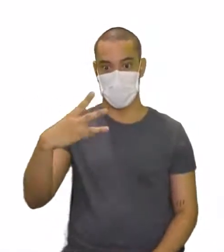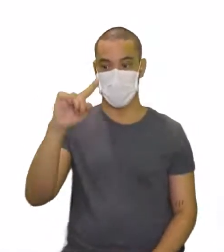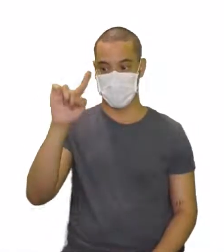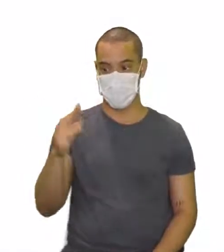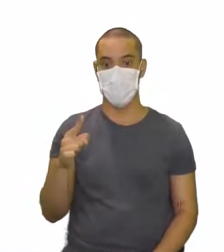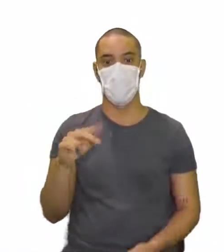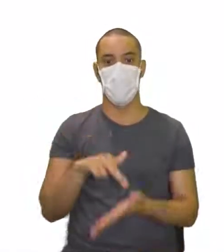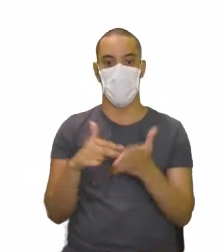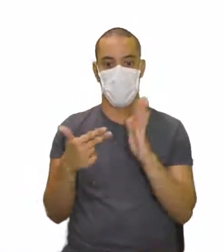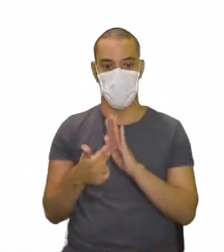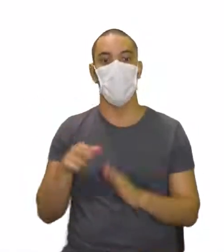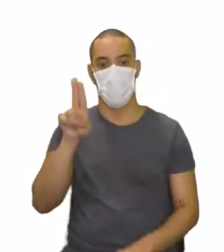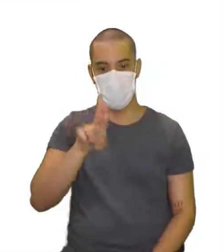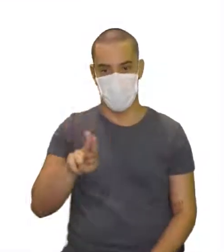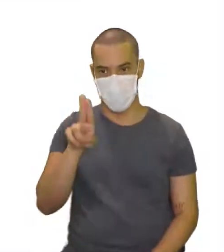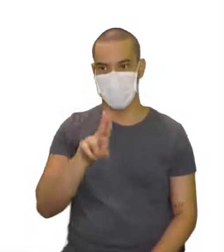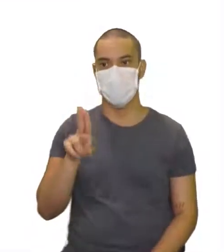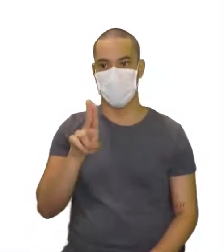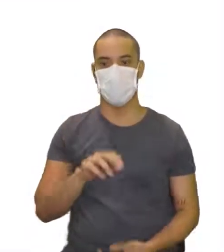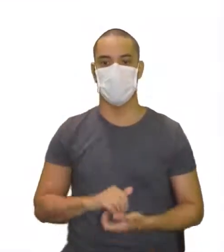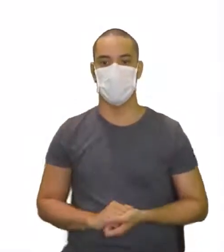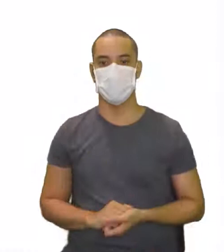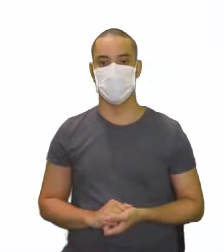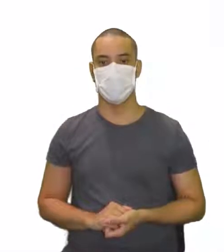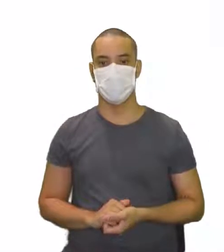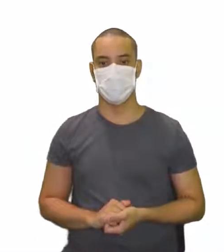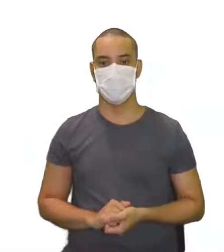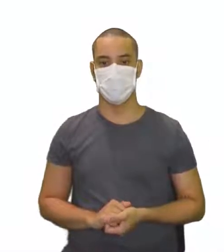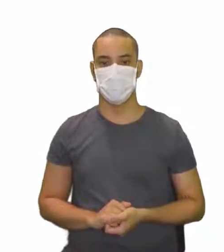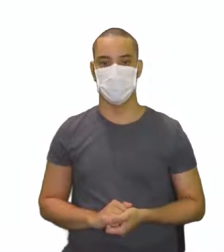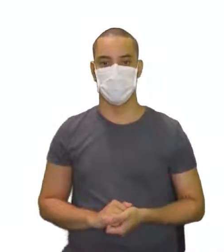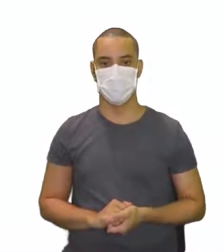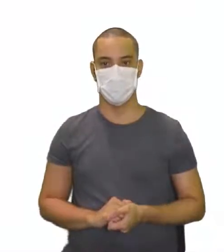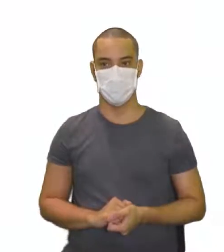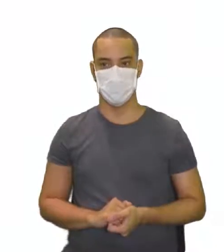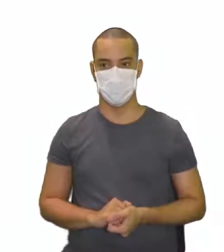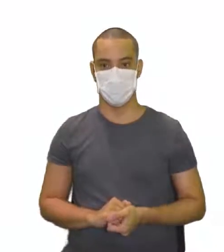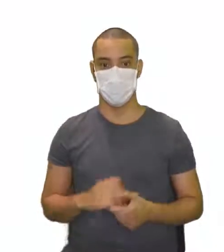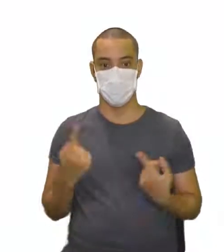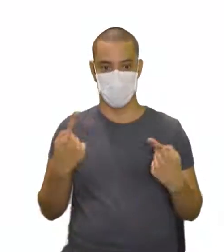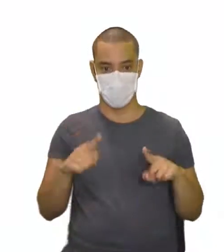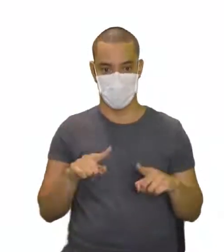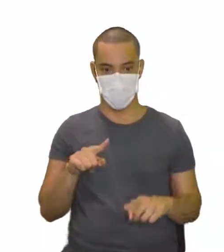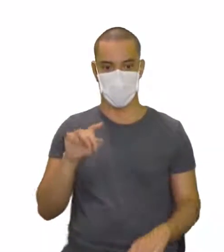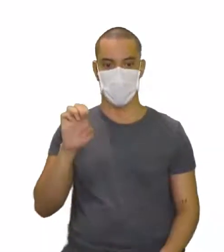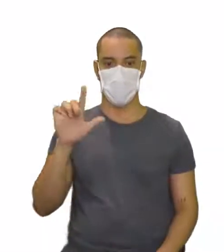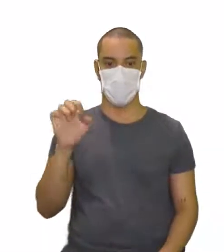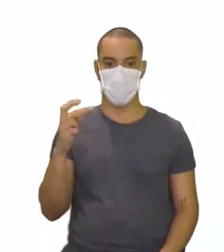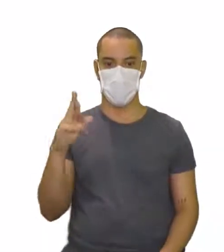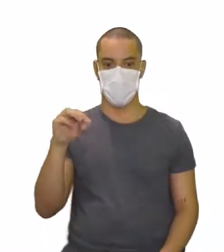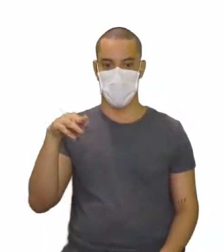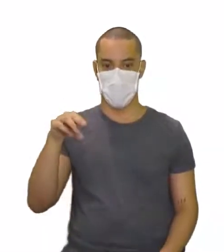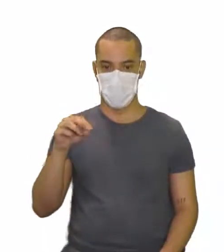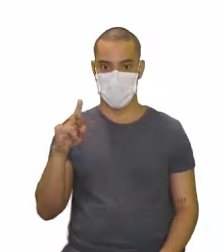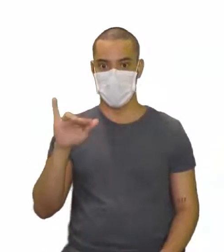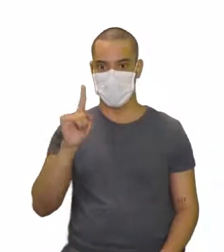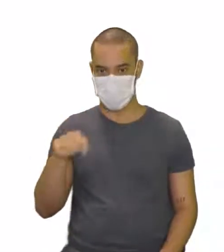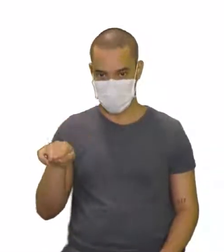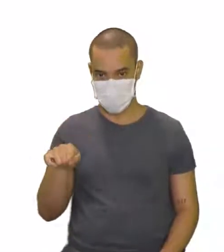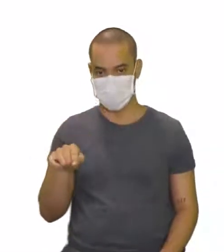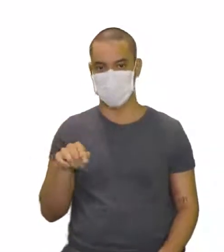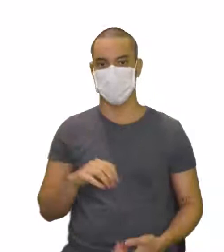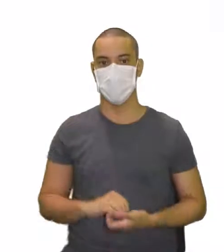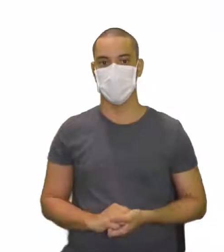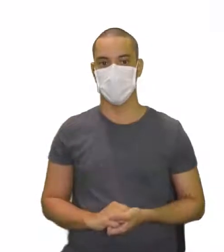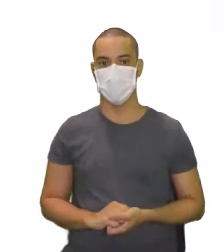DDP útil utilizada pelo aparelho, tá? Que é denominada aí contra-eletromotriz, ok?